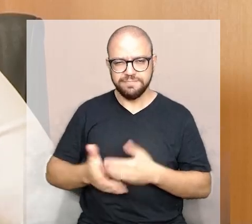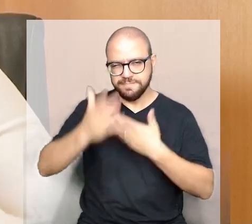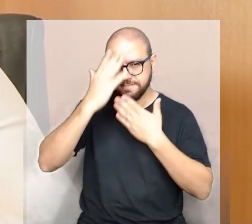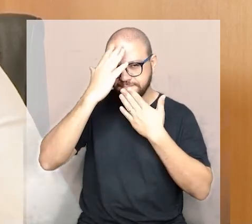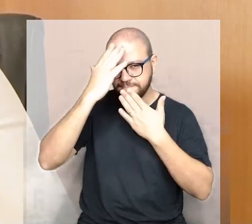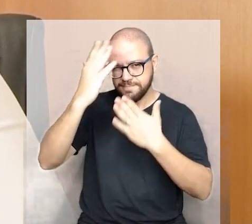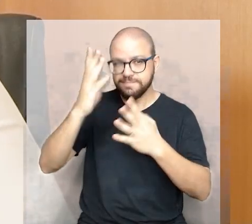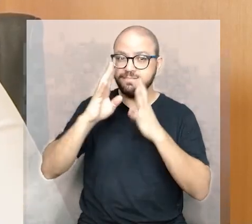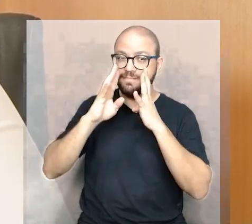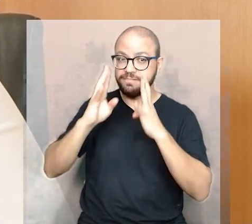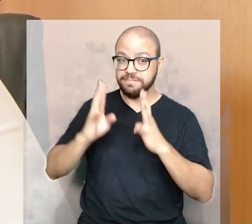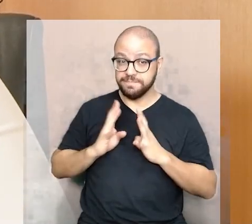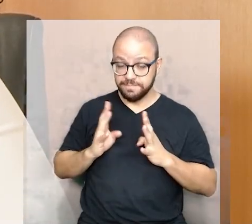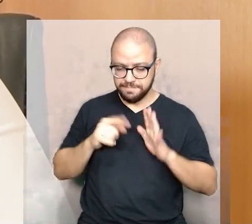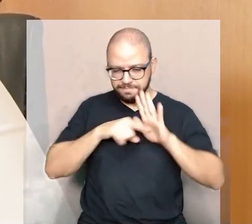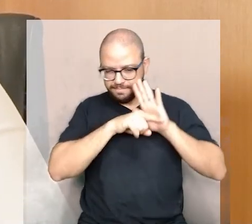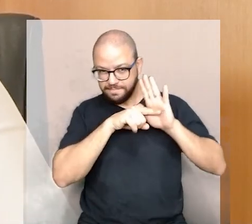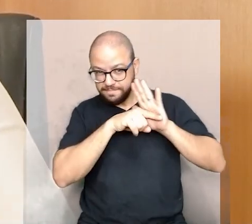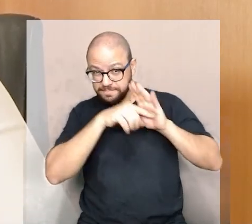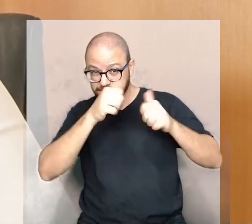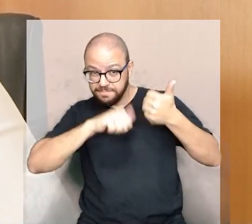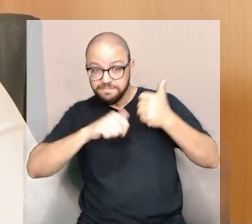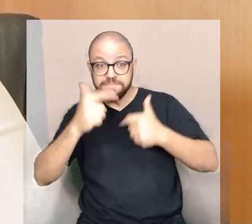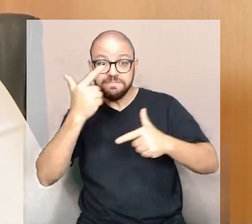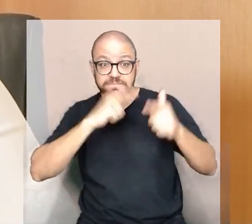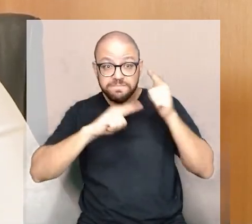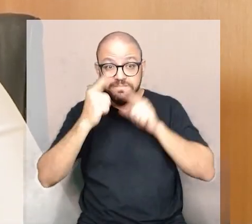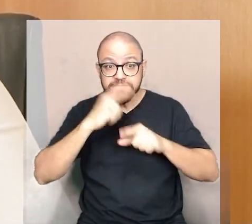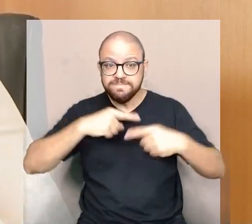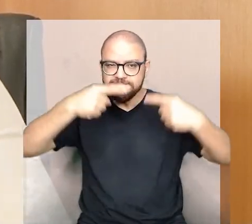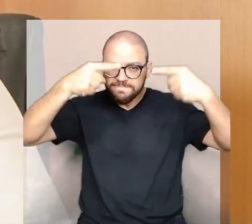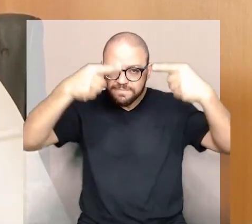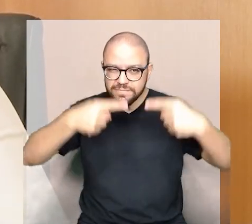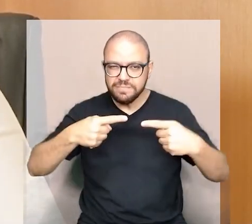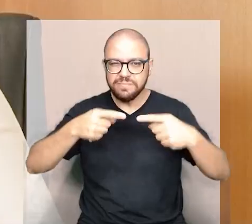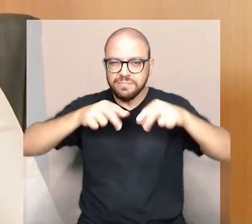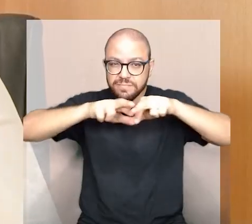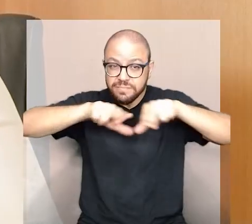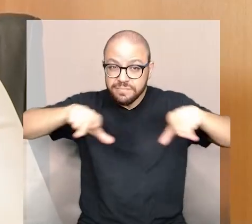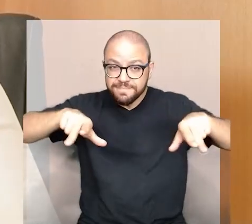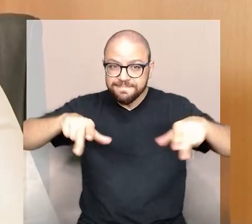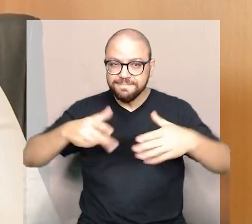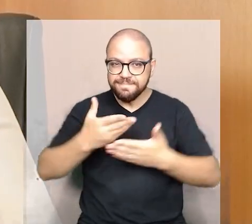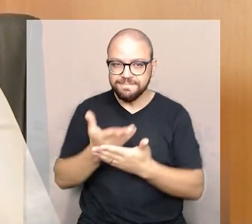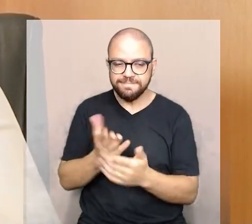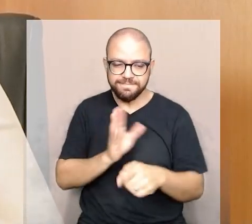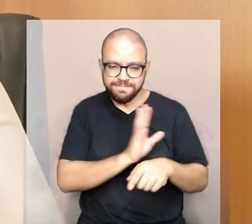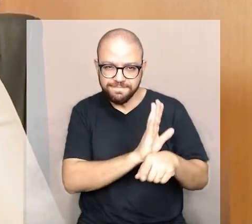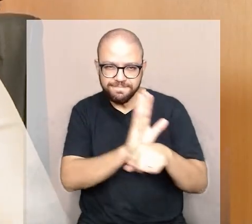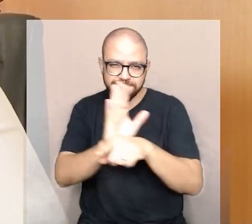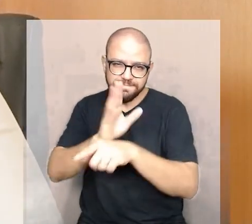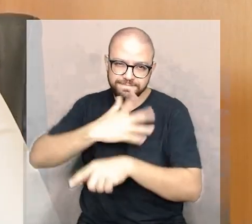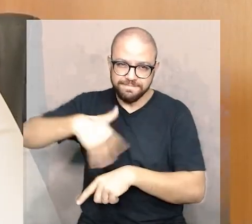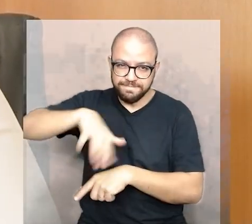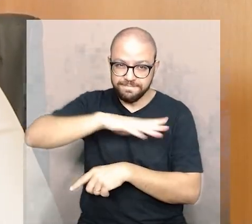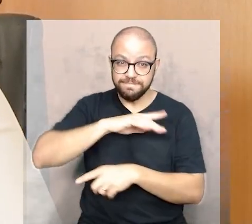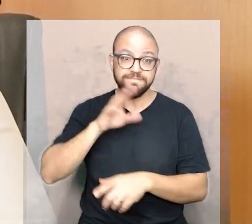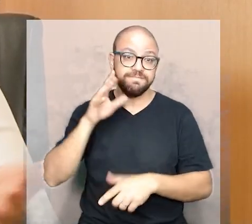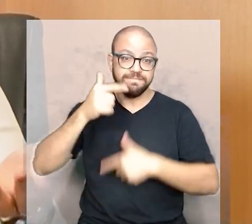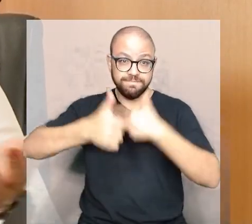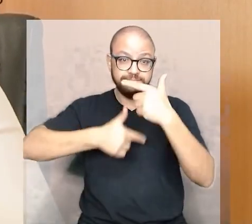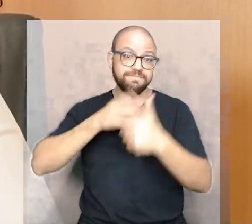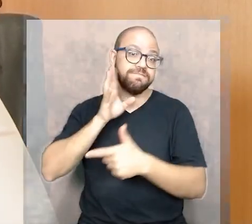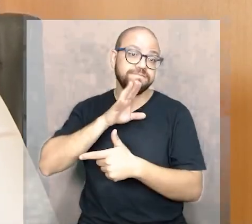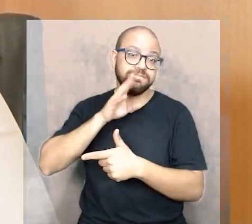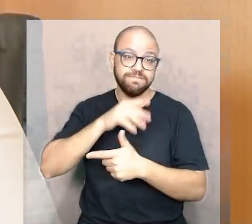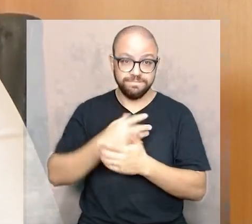Pereira. Obrigada por acompanhar com a gente essa análise das conquistas, desafios e muita atuação em defesa de todos nós. O